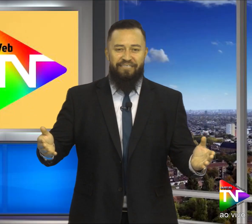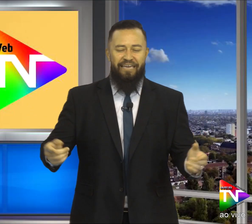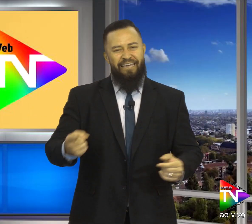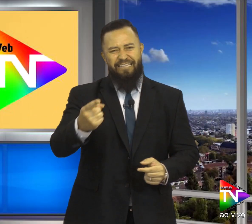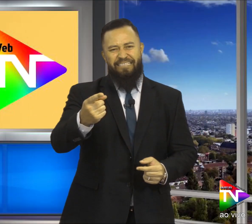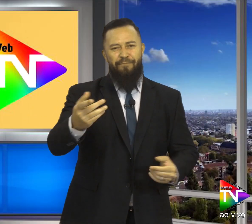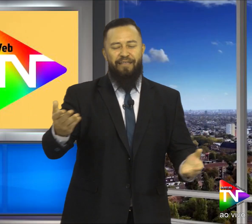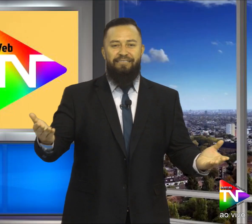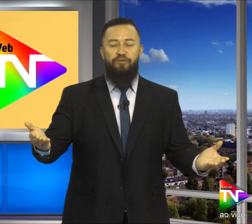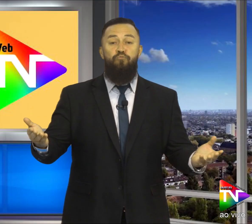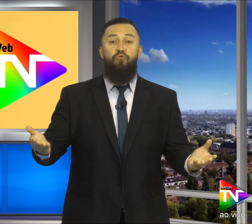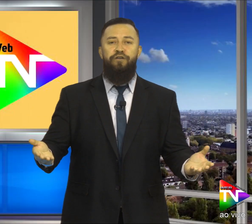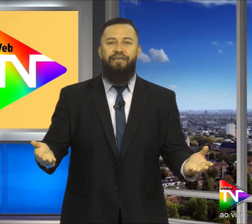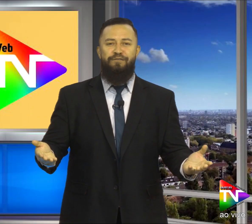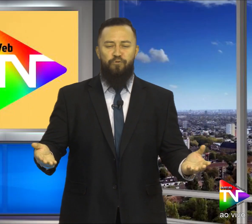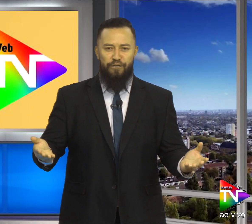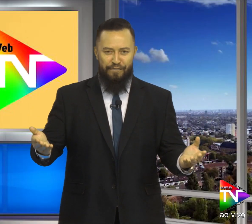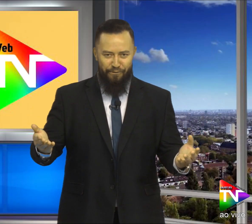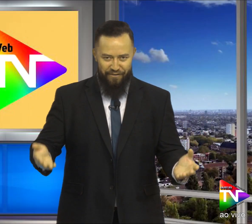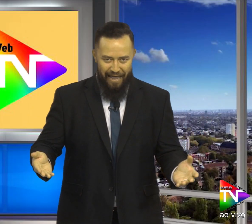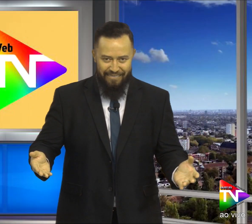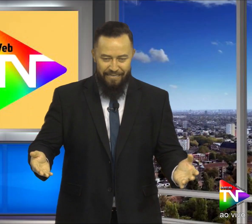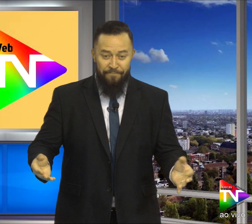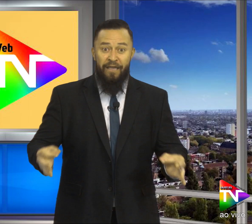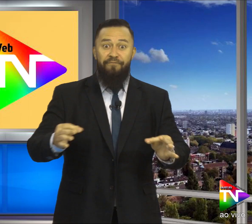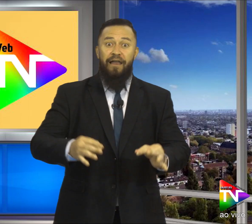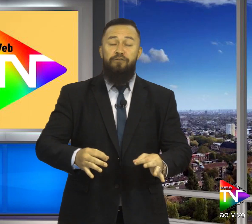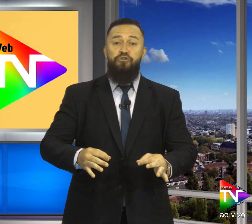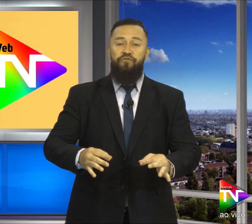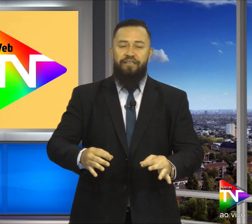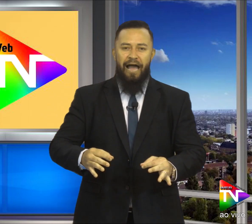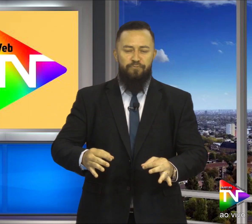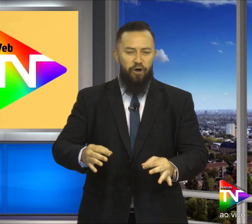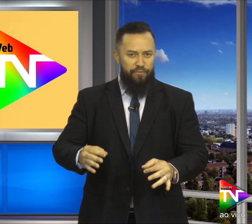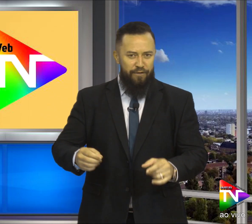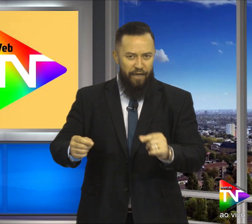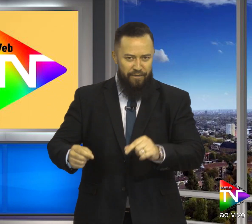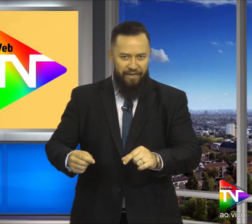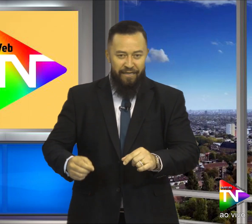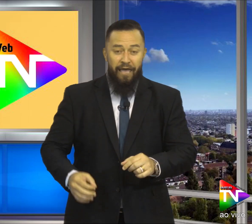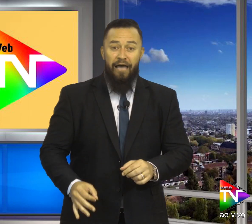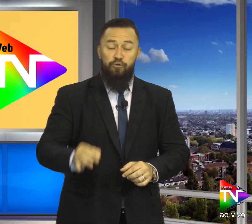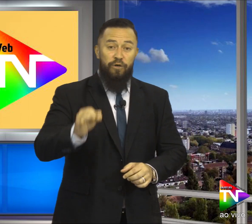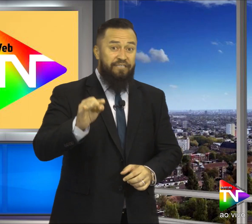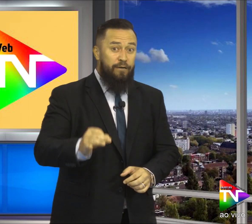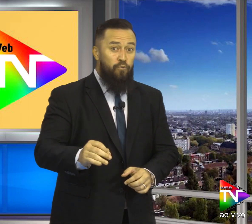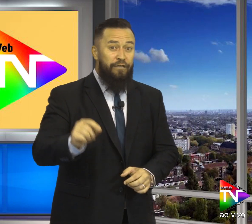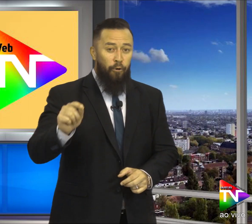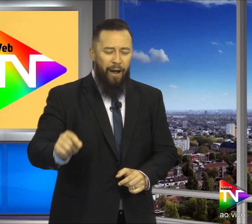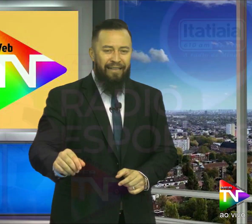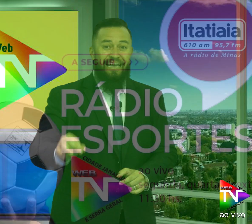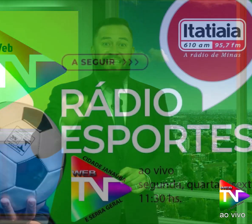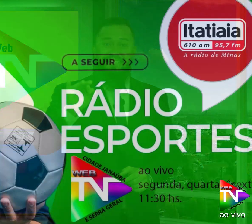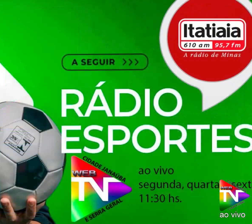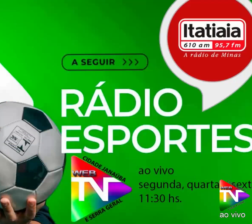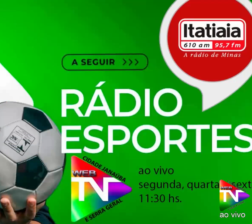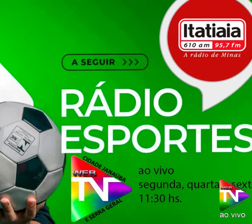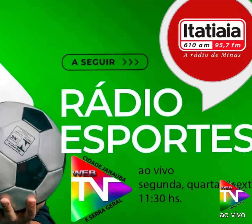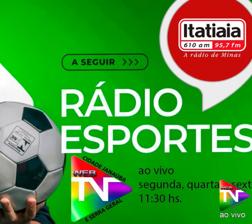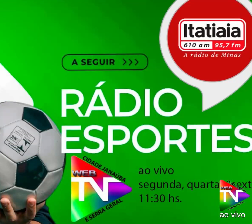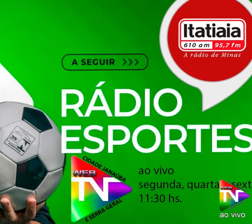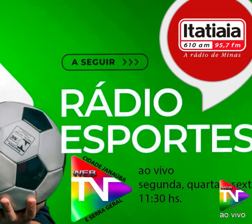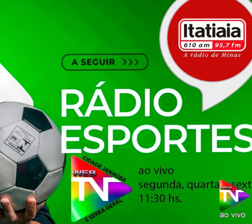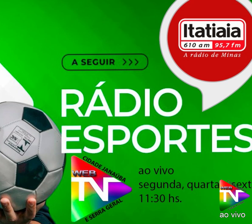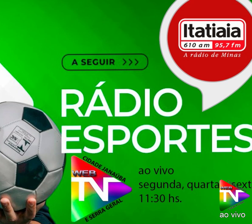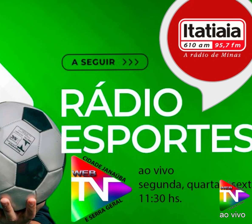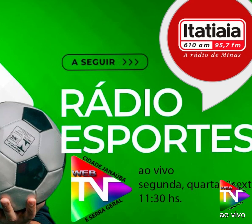para você e sempre trazendo muitas e muitas novidades. Falando de novidade, meu amigo e minha amiga, a sua segunda, quarta e